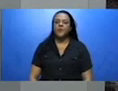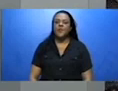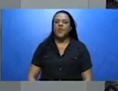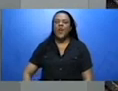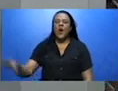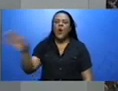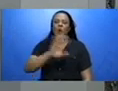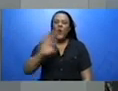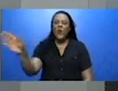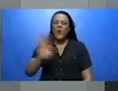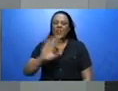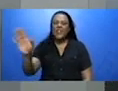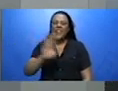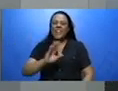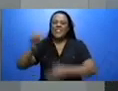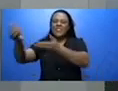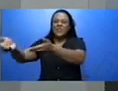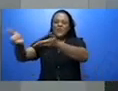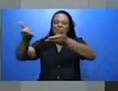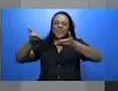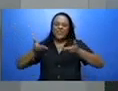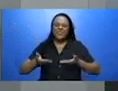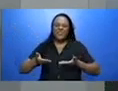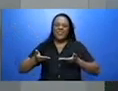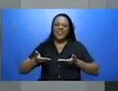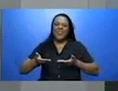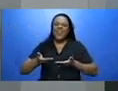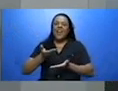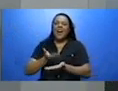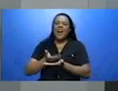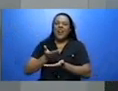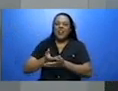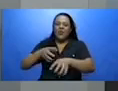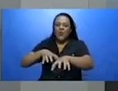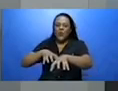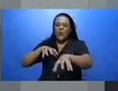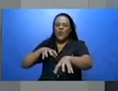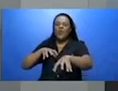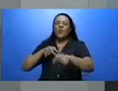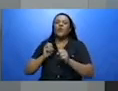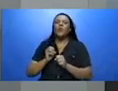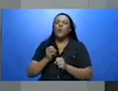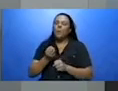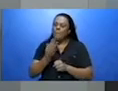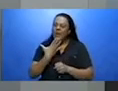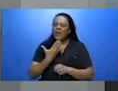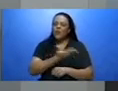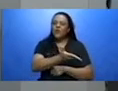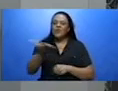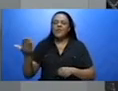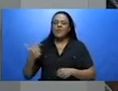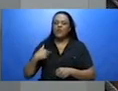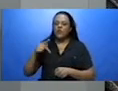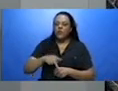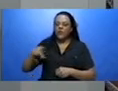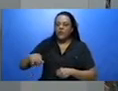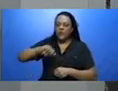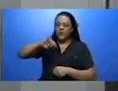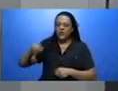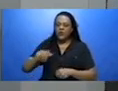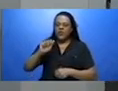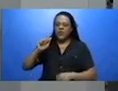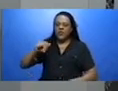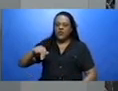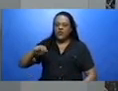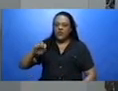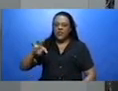Olá, sejam bem-vindos a mais uma videoaula. Tudo bem com vocês? Sou a professora Janete, da Rede Municipal de